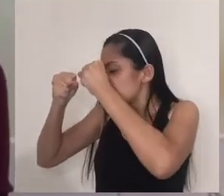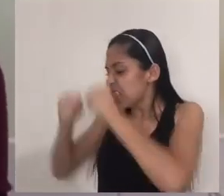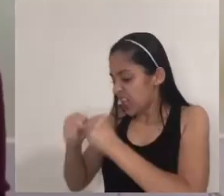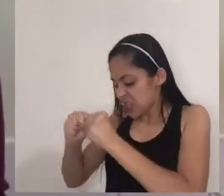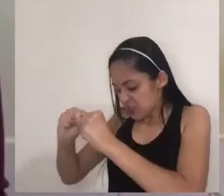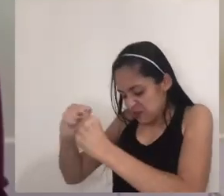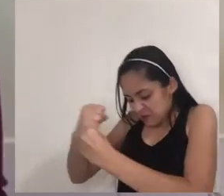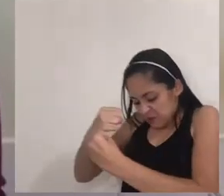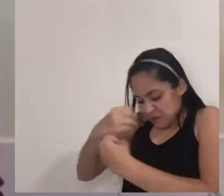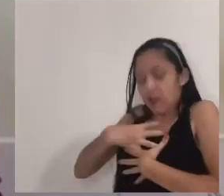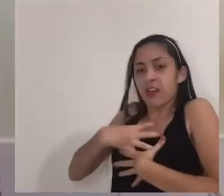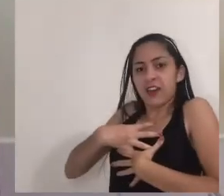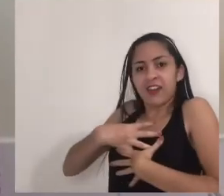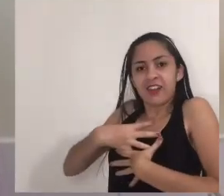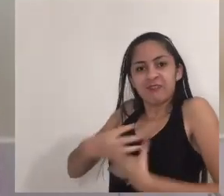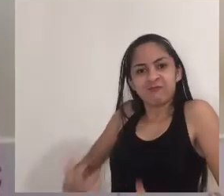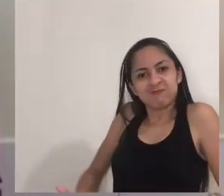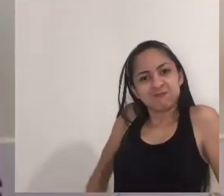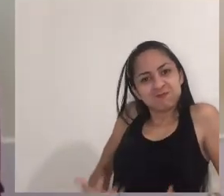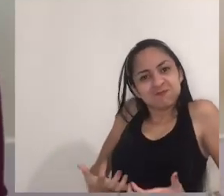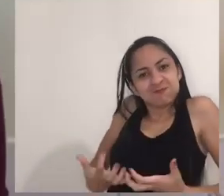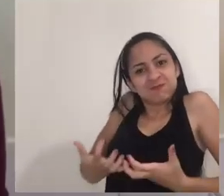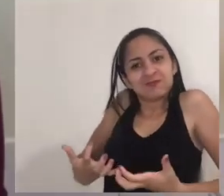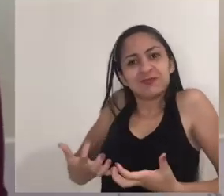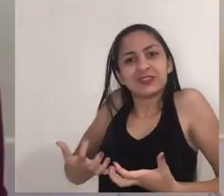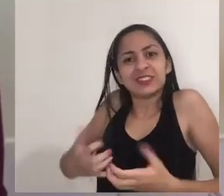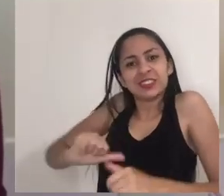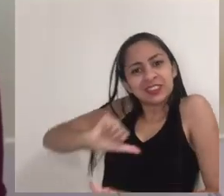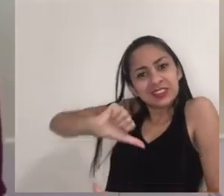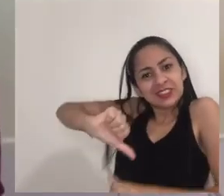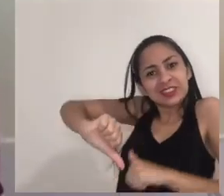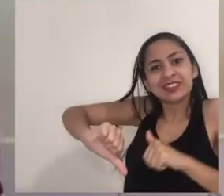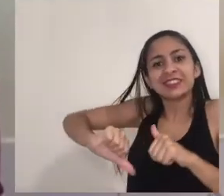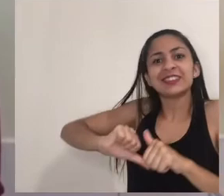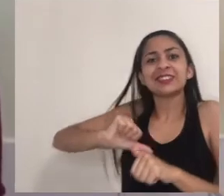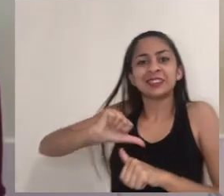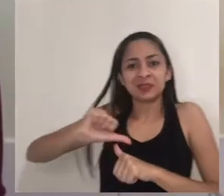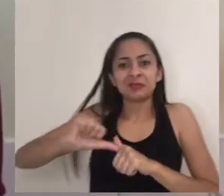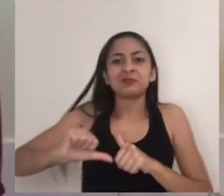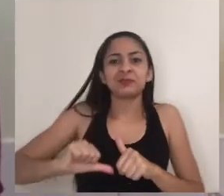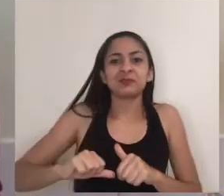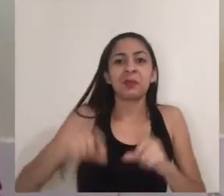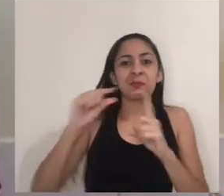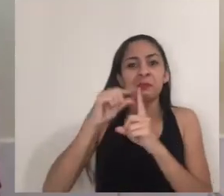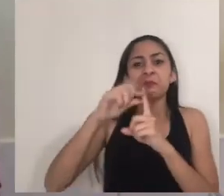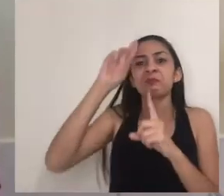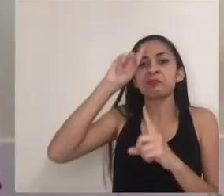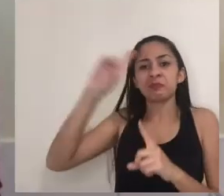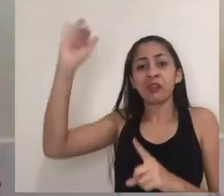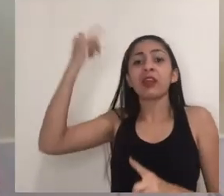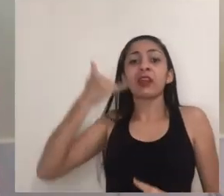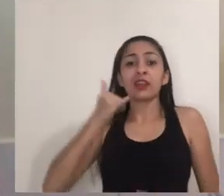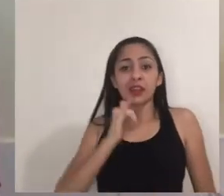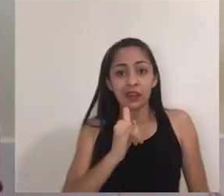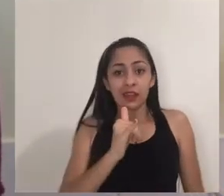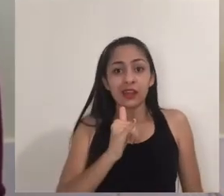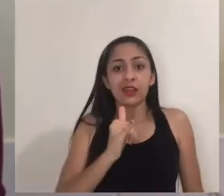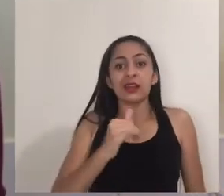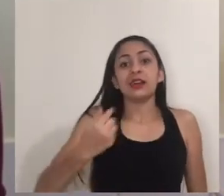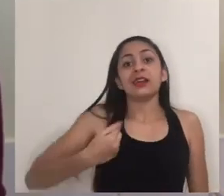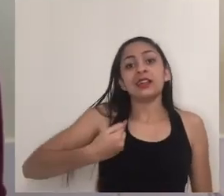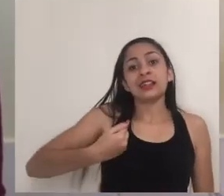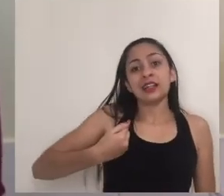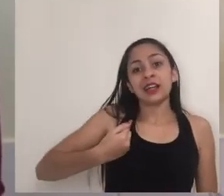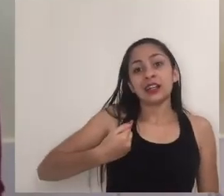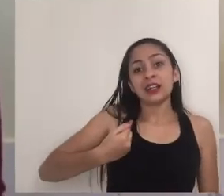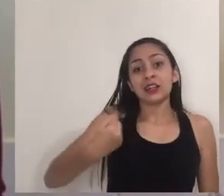E a palavra também nos ensina que a graça dele nos basta. Quando nós entendemos isso, quando nós entendemos que quando nós temos